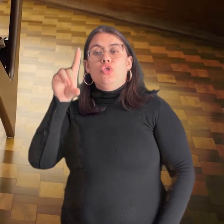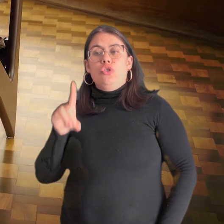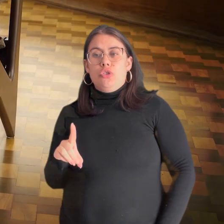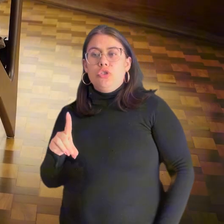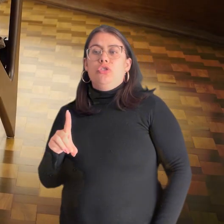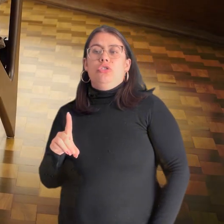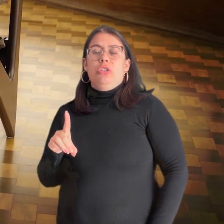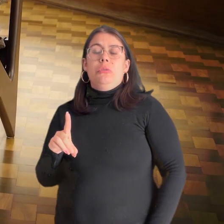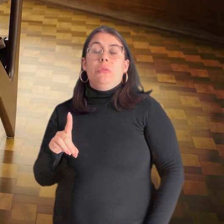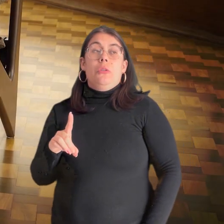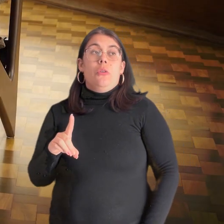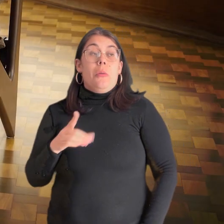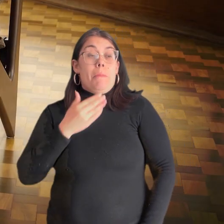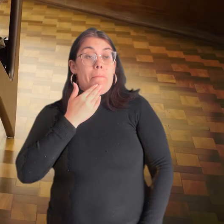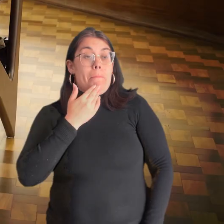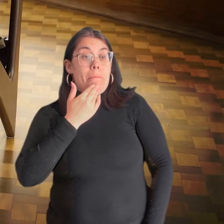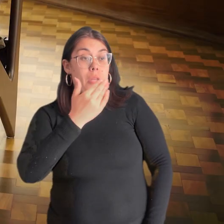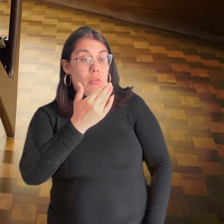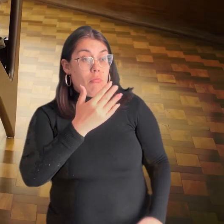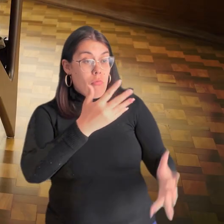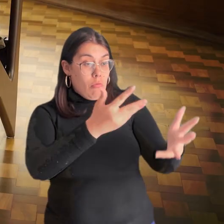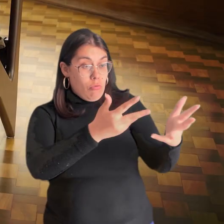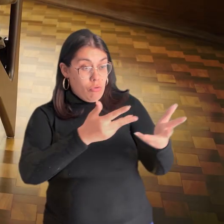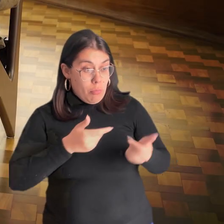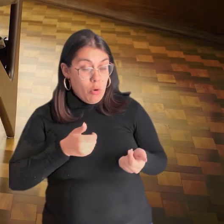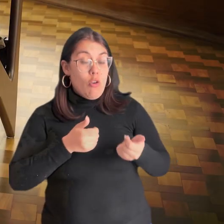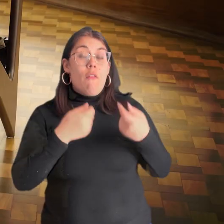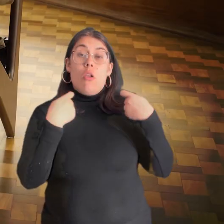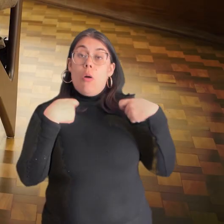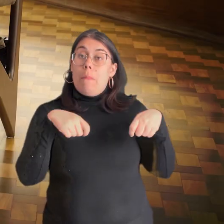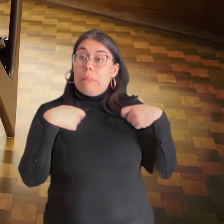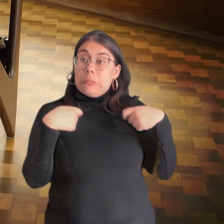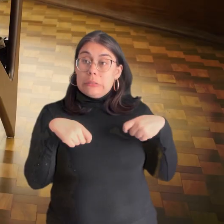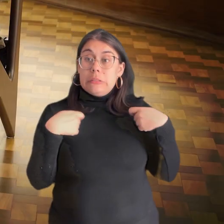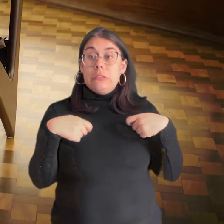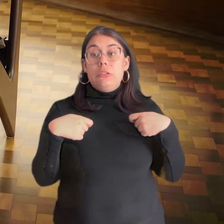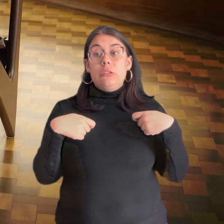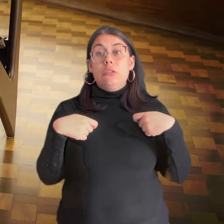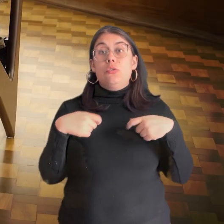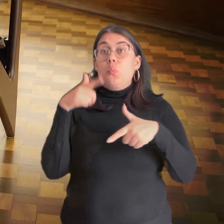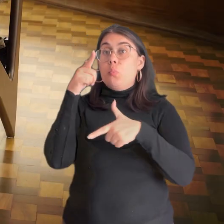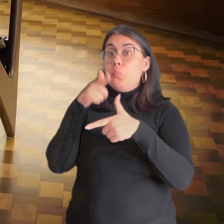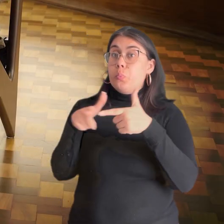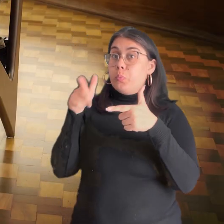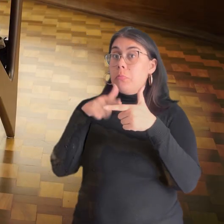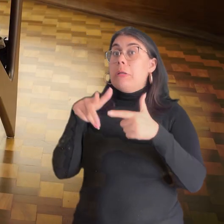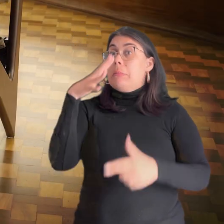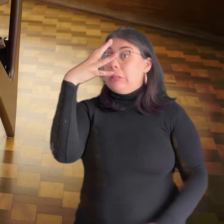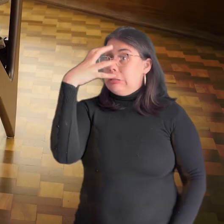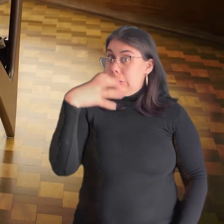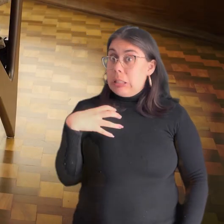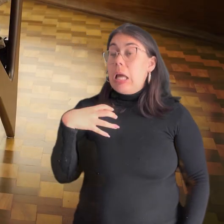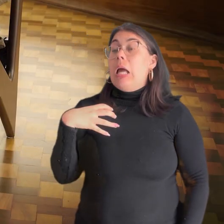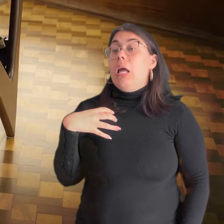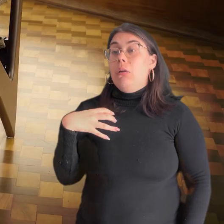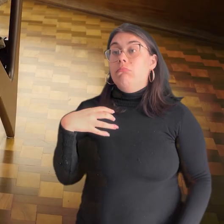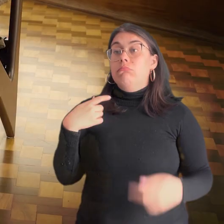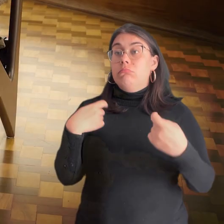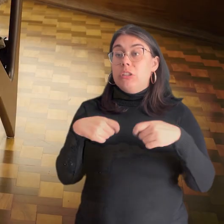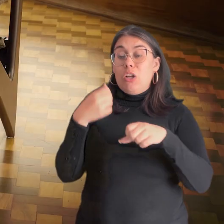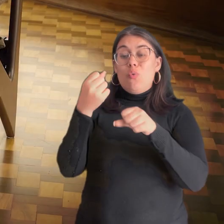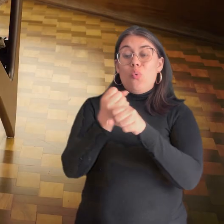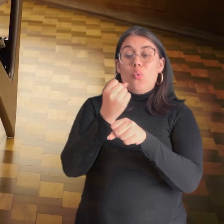Perret, imediatamente nos chamou e disse, olha, está havendo um problema muito sério, é preciso